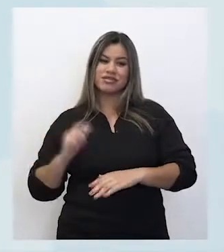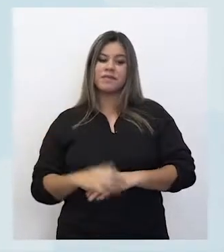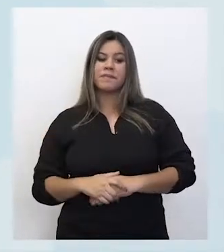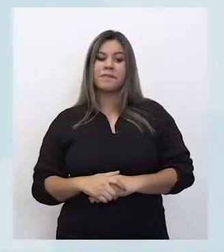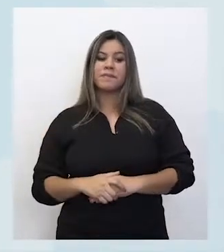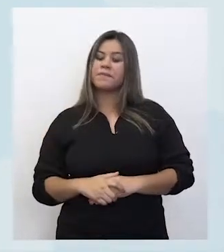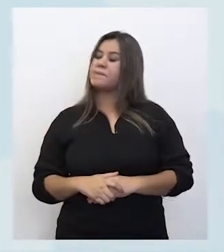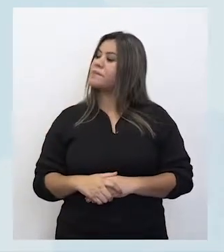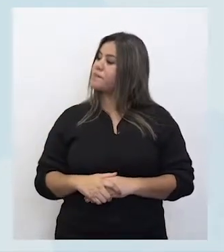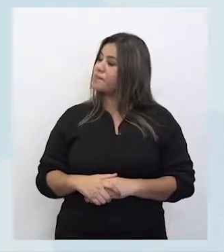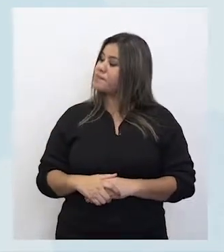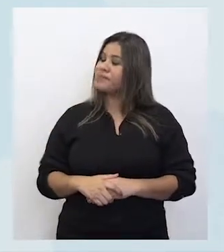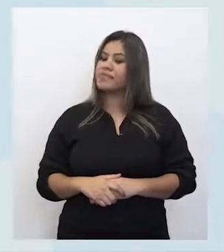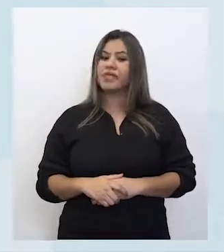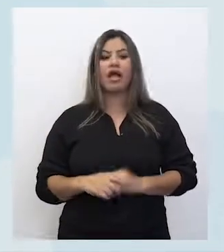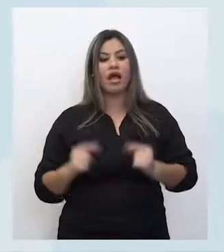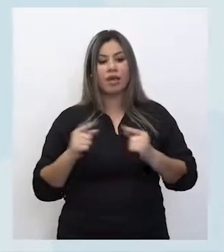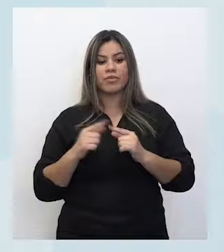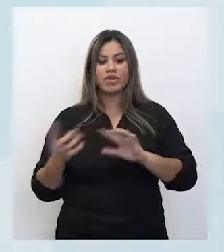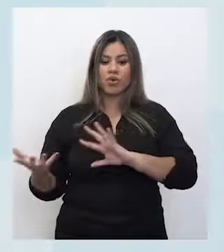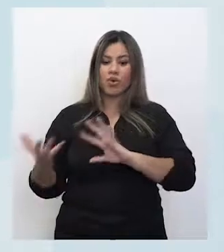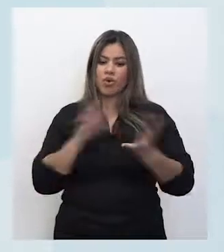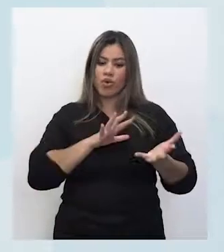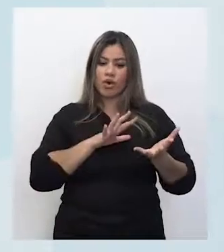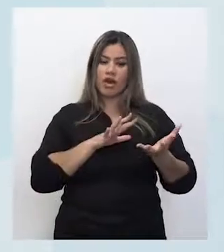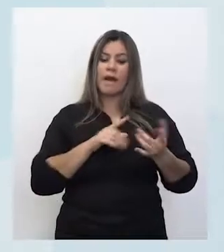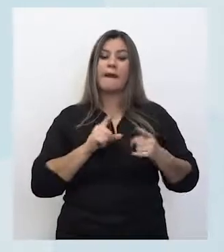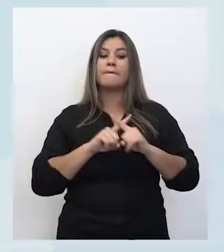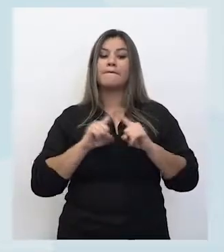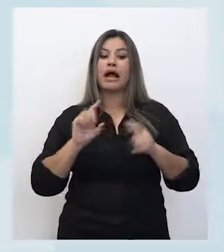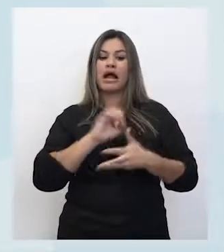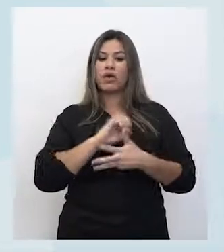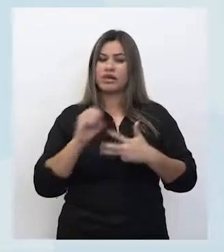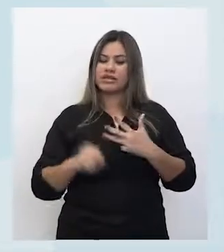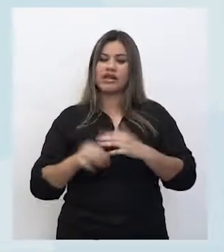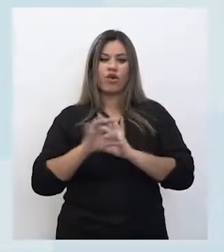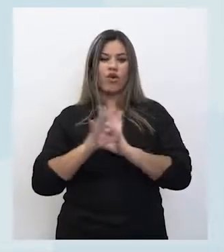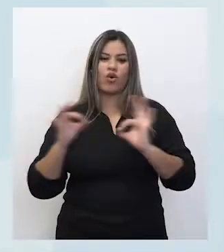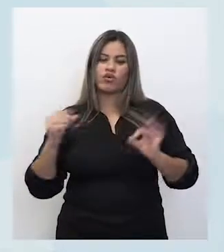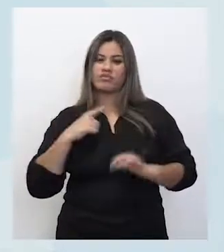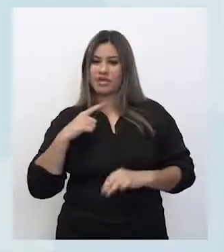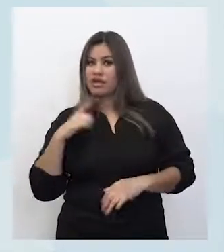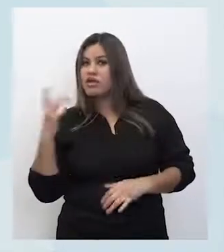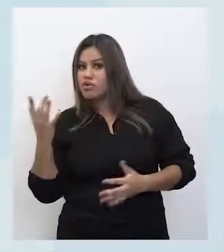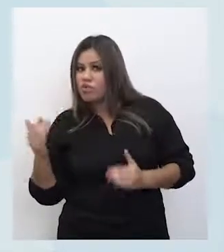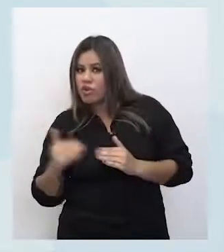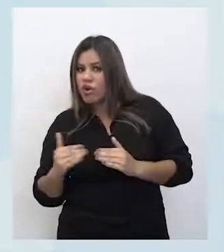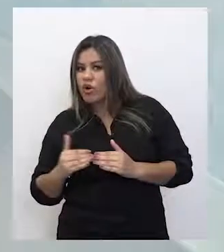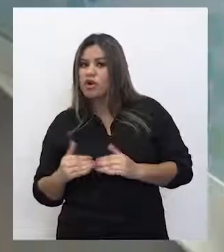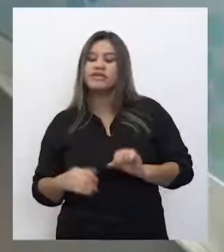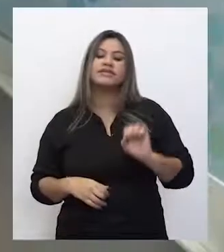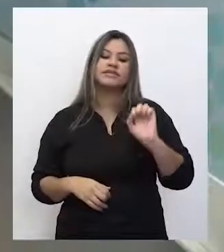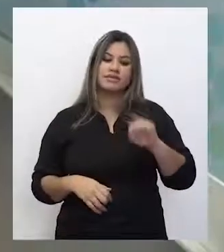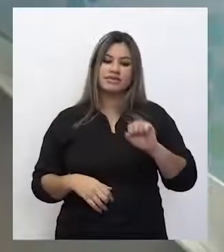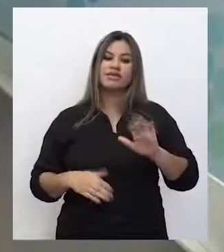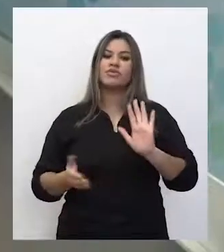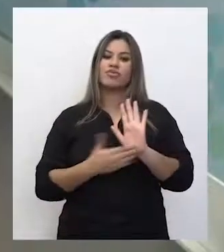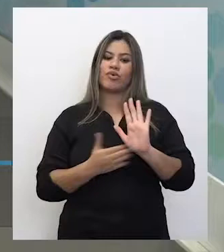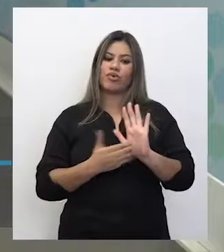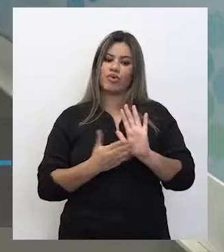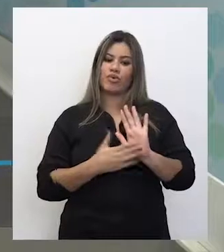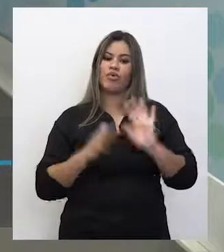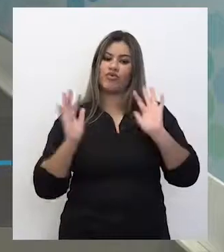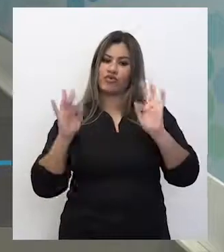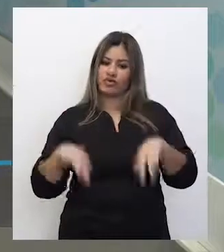sobre as mudanças climáticas. Mas quando é no Enem, por exemplo, eu acho o máximo, você não acha? Eles têm que propor depois uma solução também no